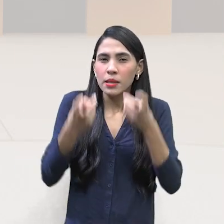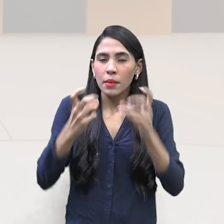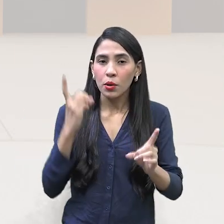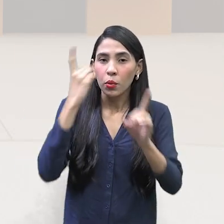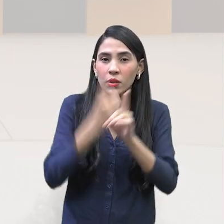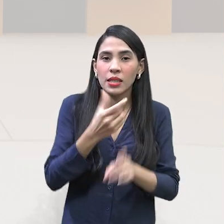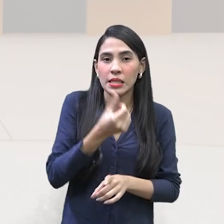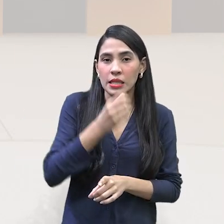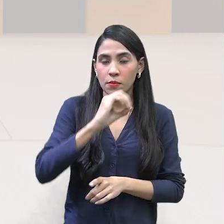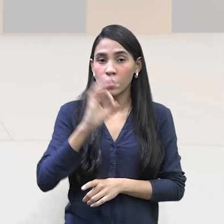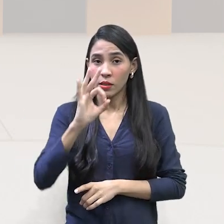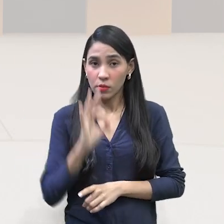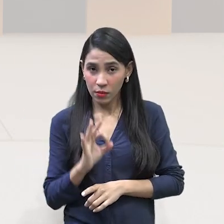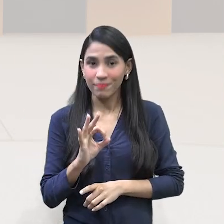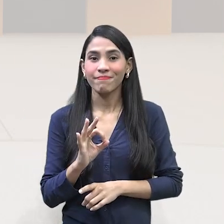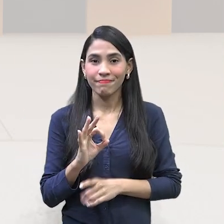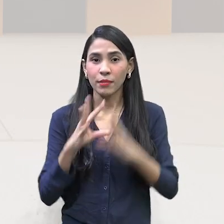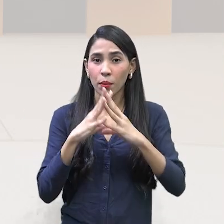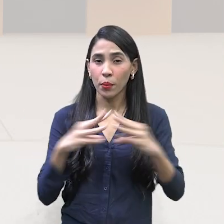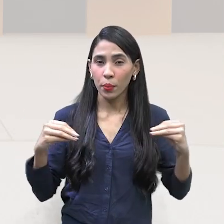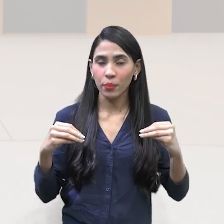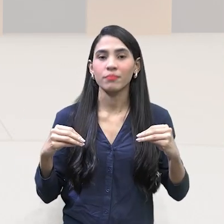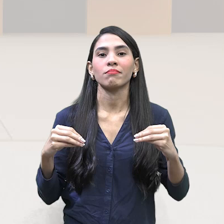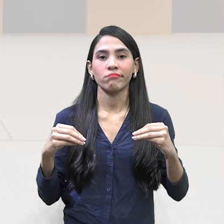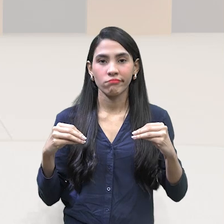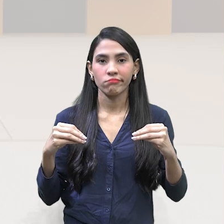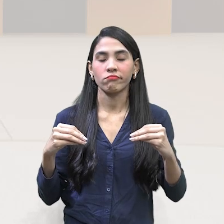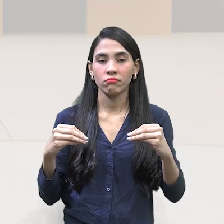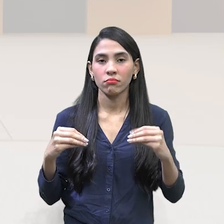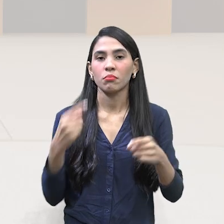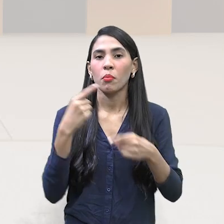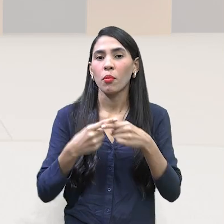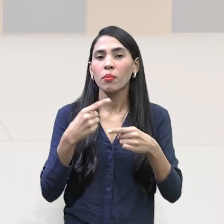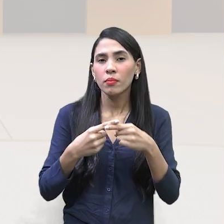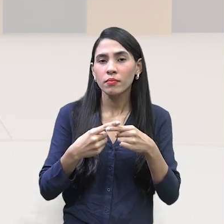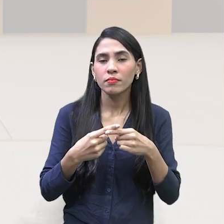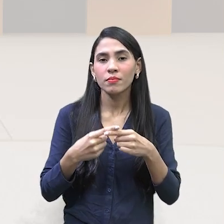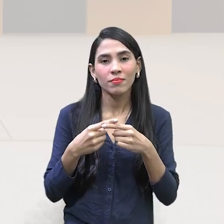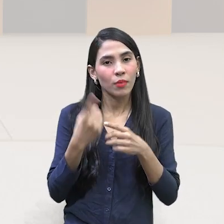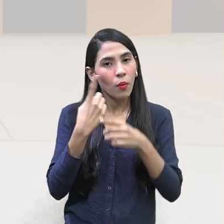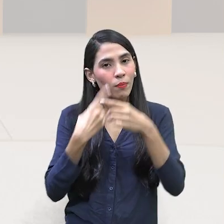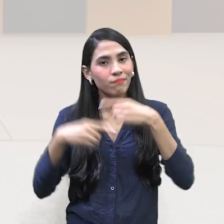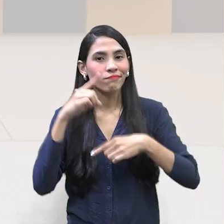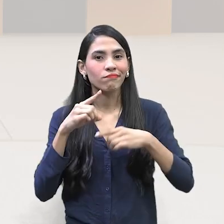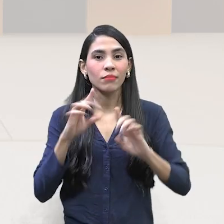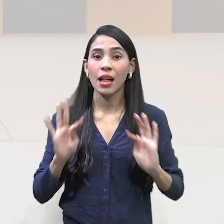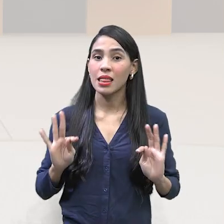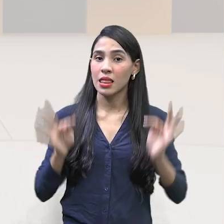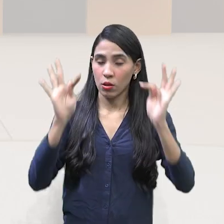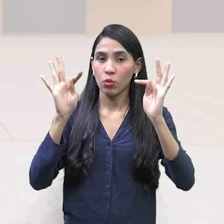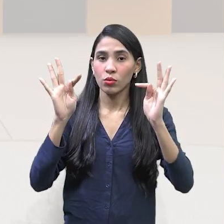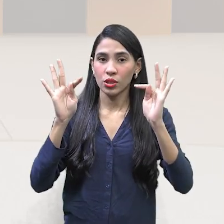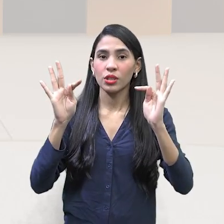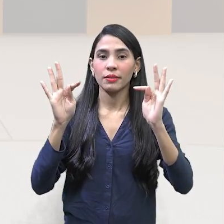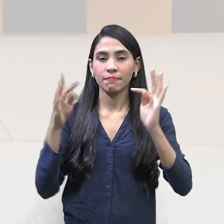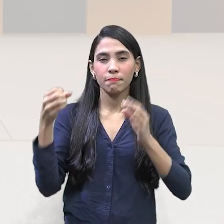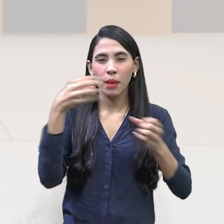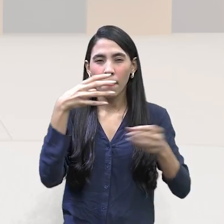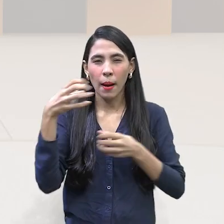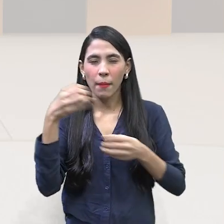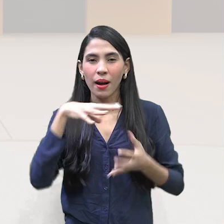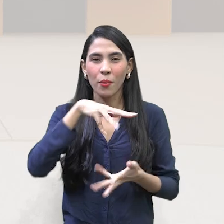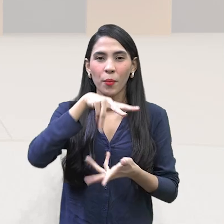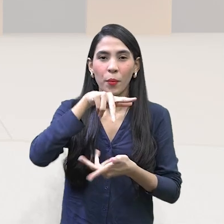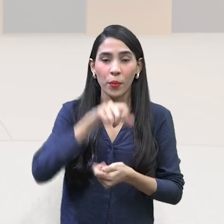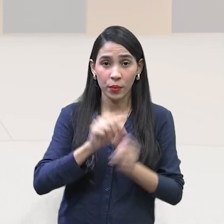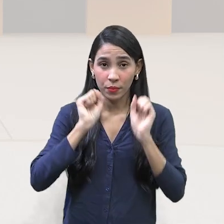postos de trabalho vão deixar de existir em decorrência do avanço, pessoal, das tecnologias que estão surgindo no